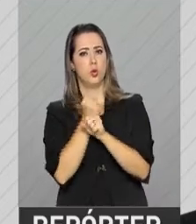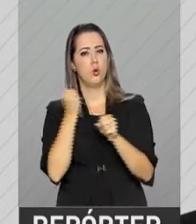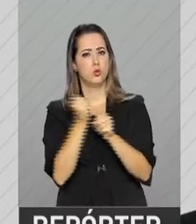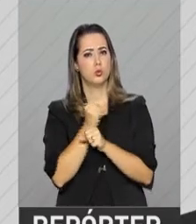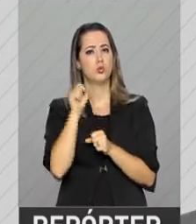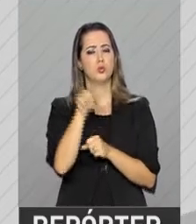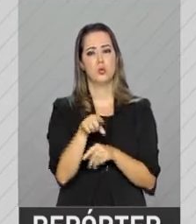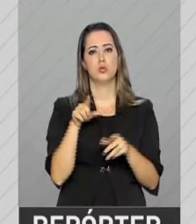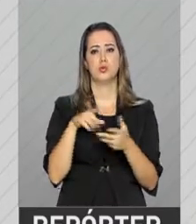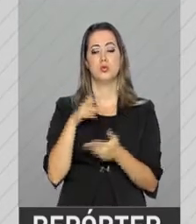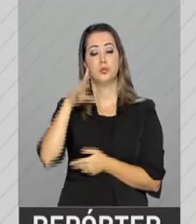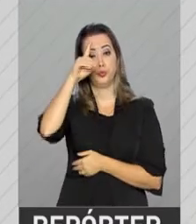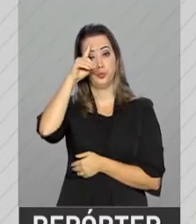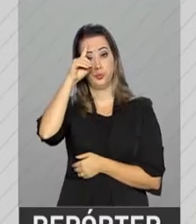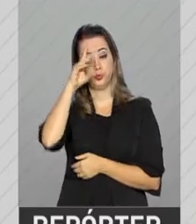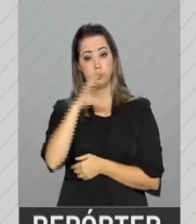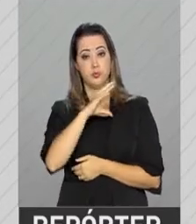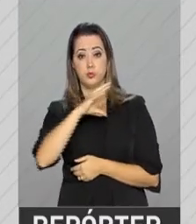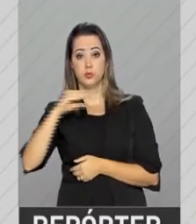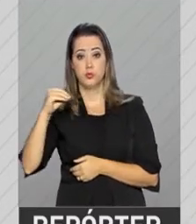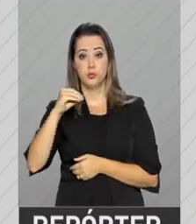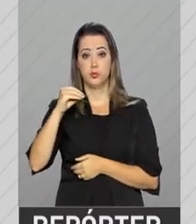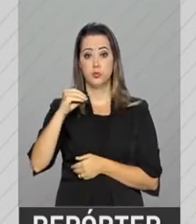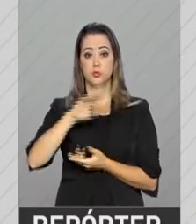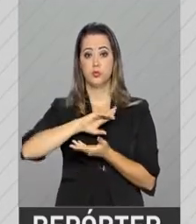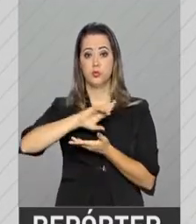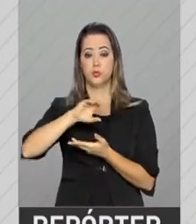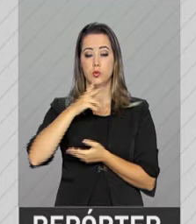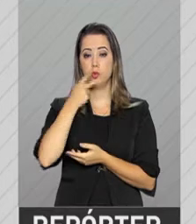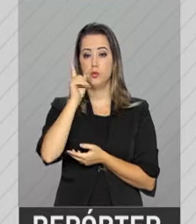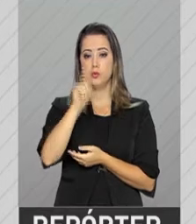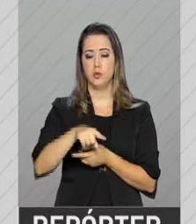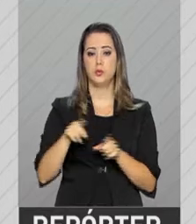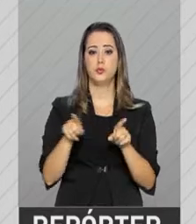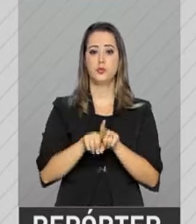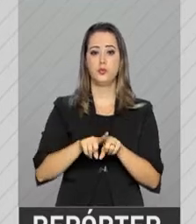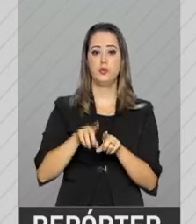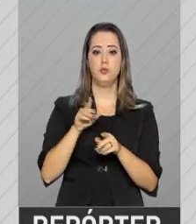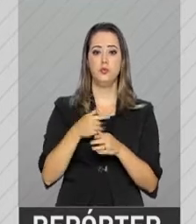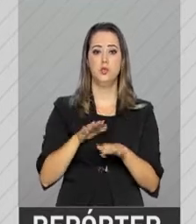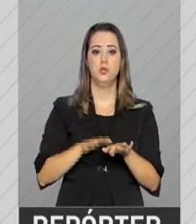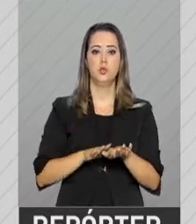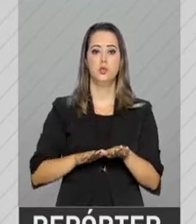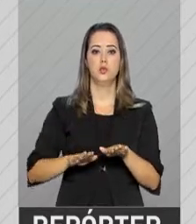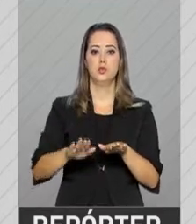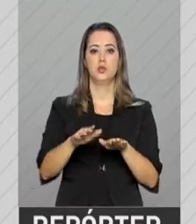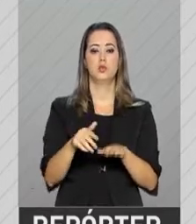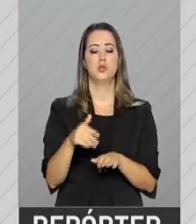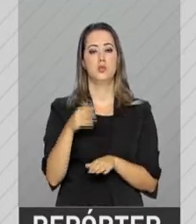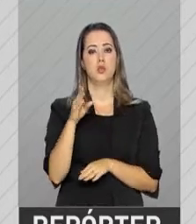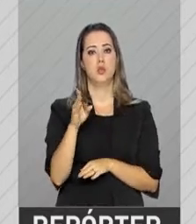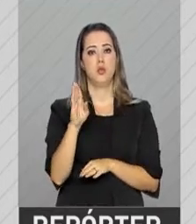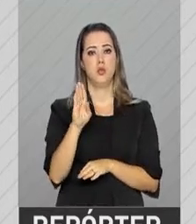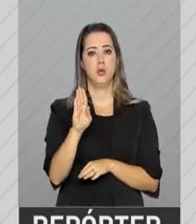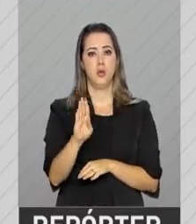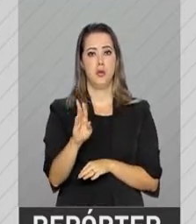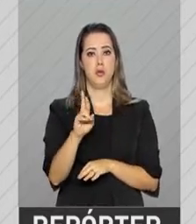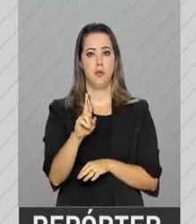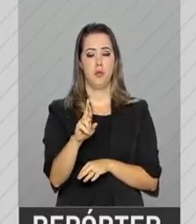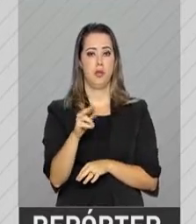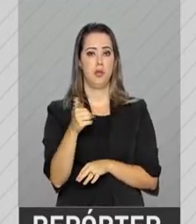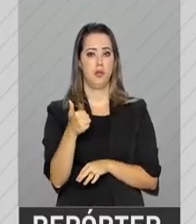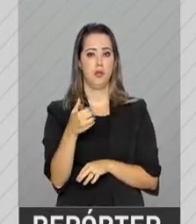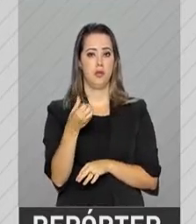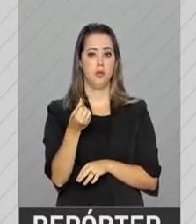rotina diária no centro oeste entre outras medidas temer lembrou da duplicação da br-163 importante